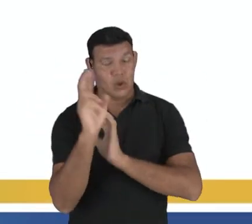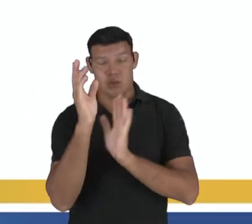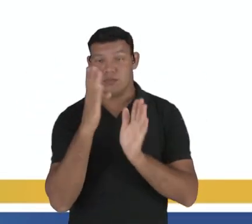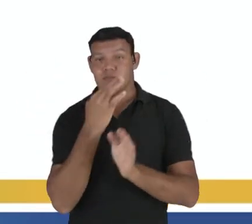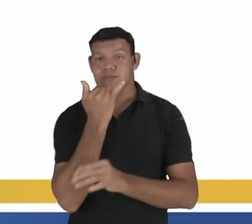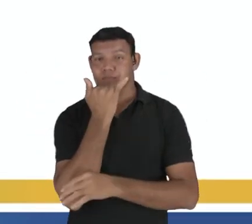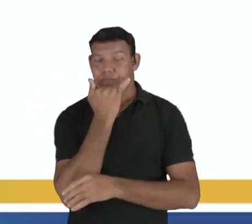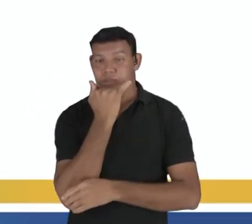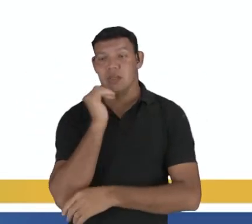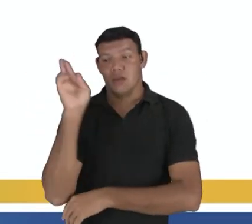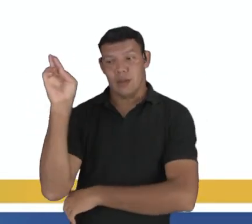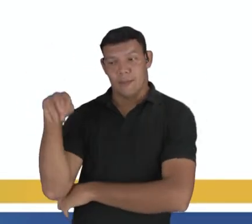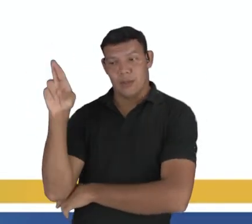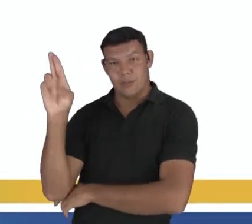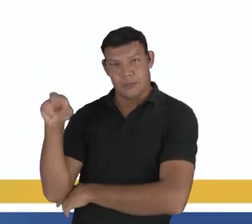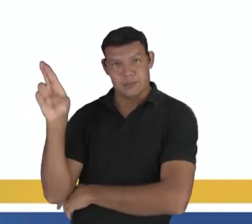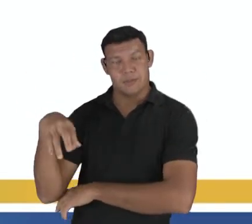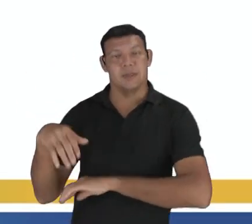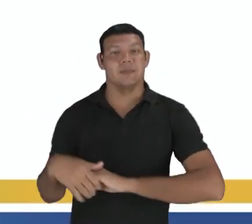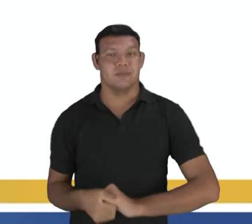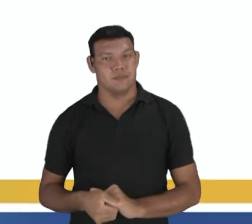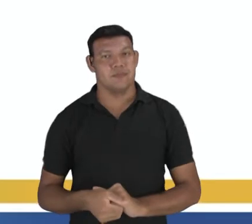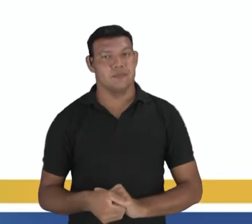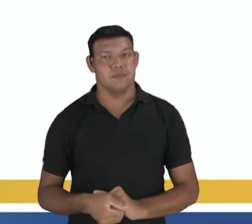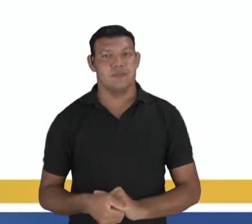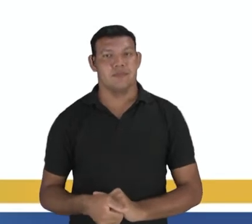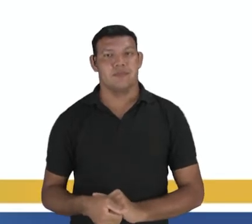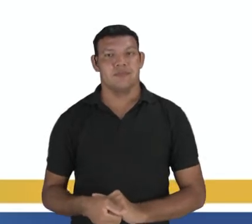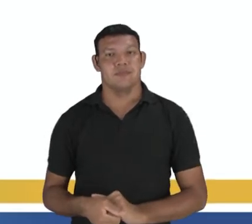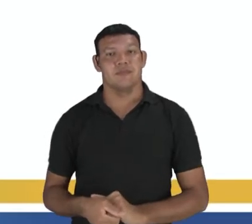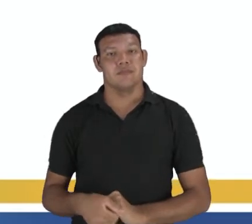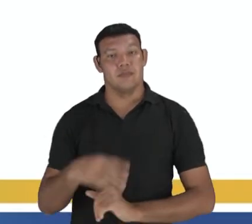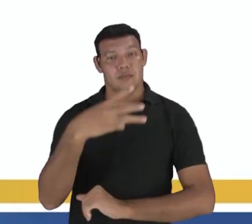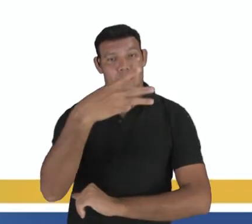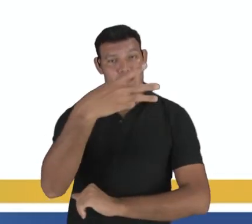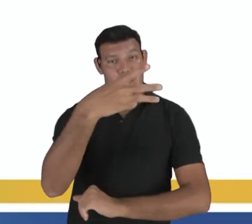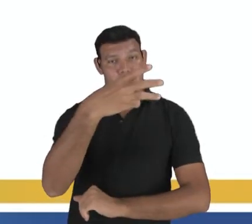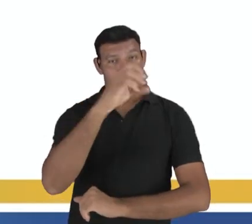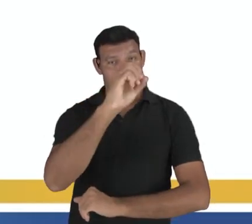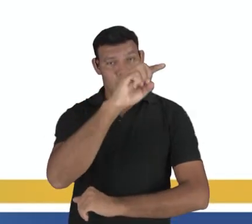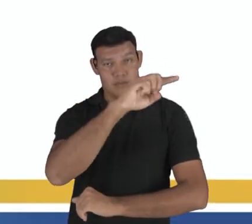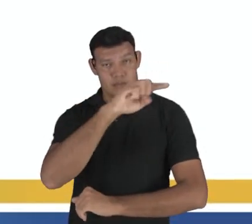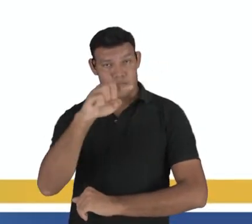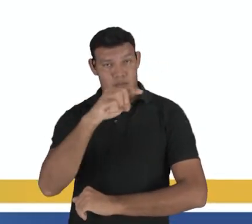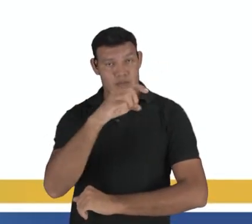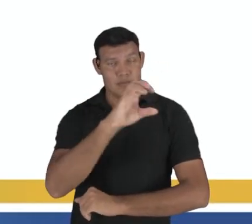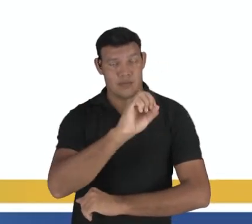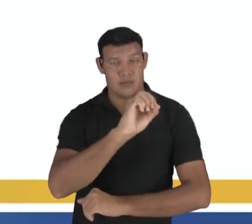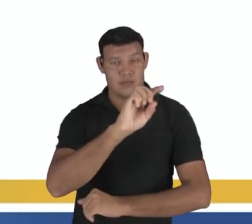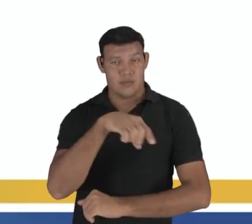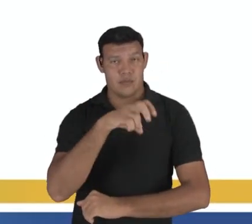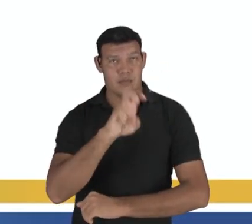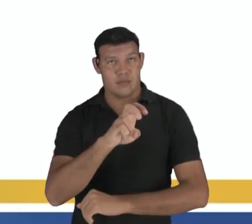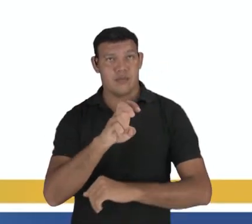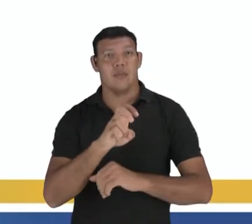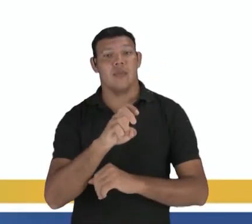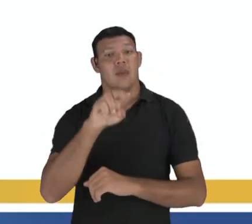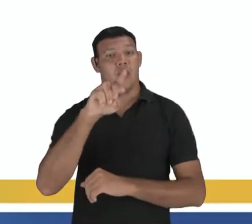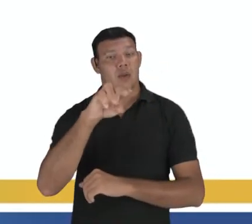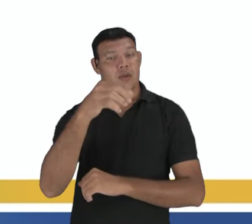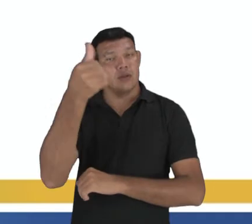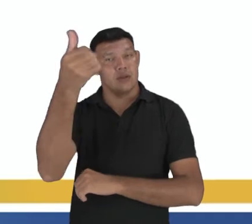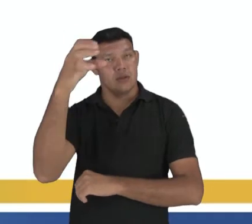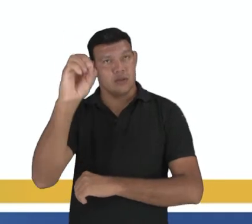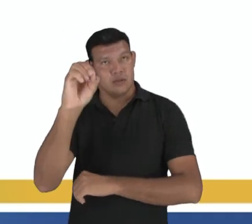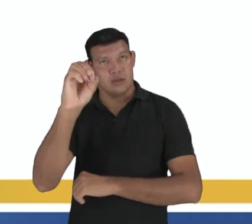razão, ela será dada da seguinte maneira: 30 dividido para meio é igual